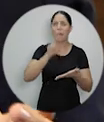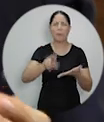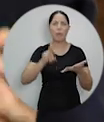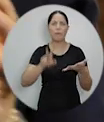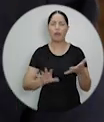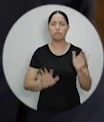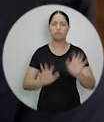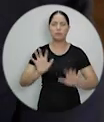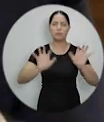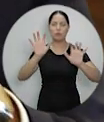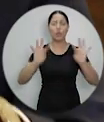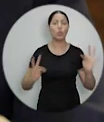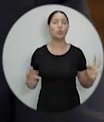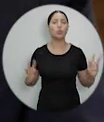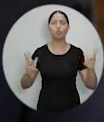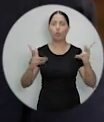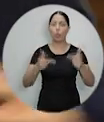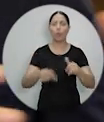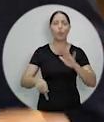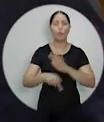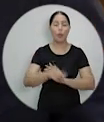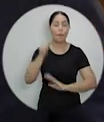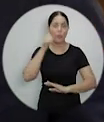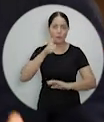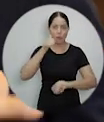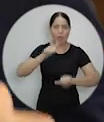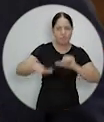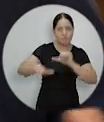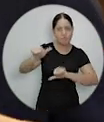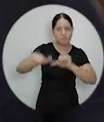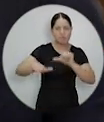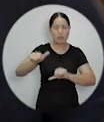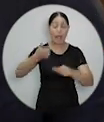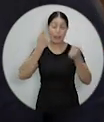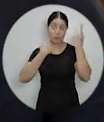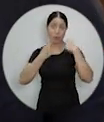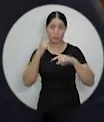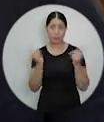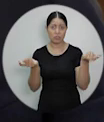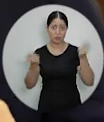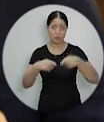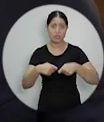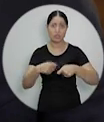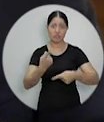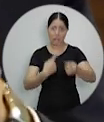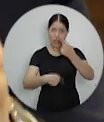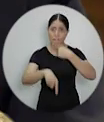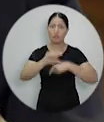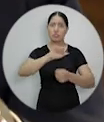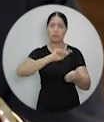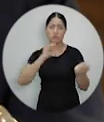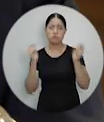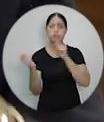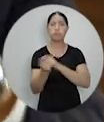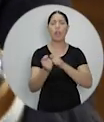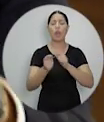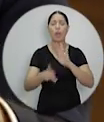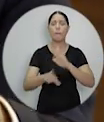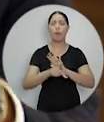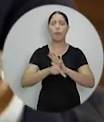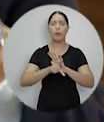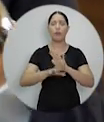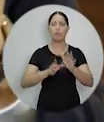áreas. O olhar feminino poderia levar a uma preocupação com as mulheres brasileiras e, consequentemente, fazer uma evolução, um